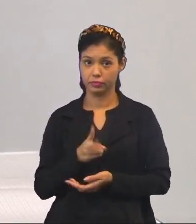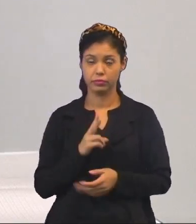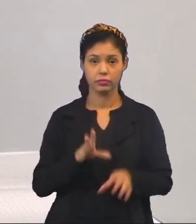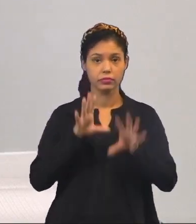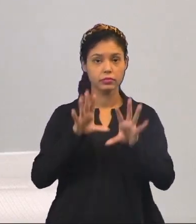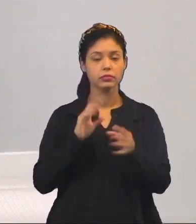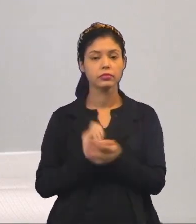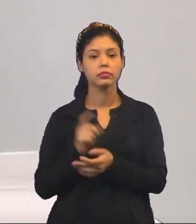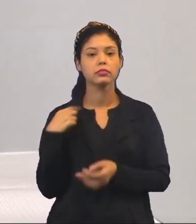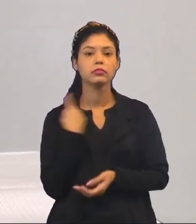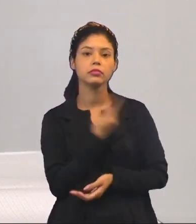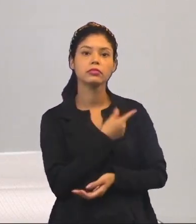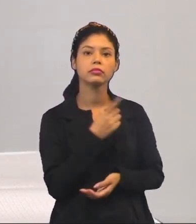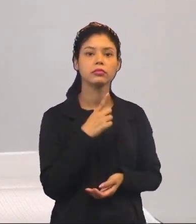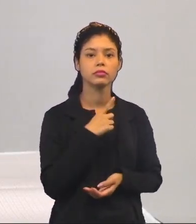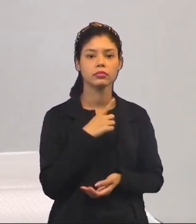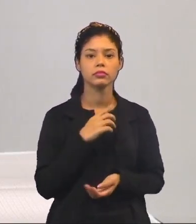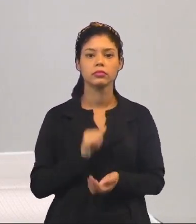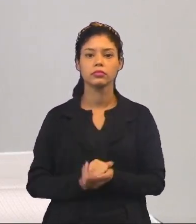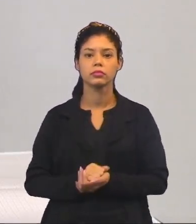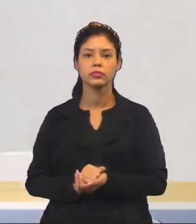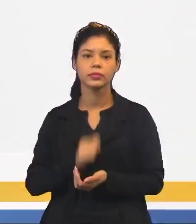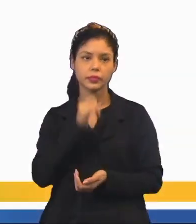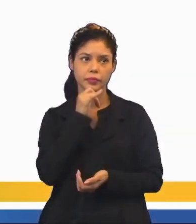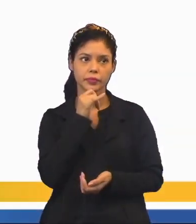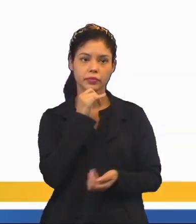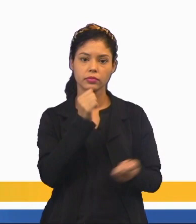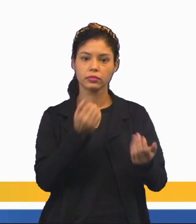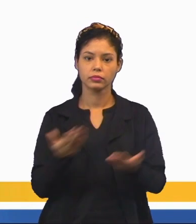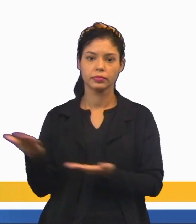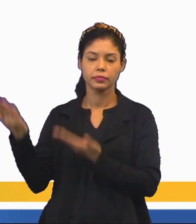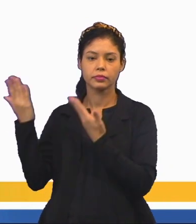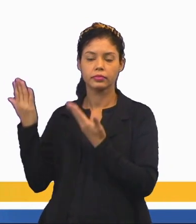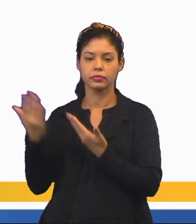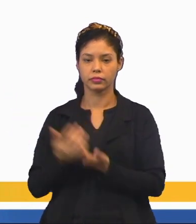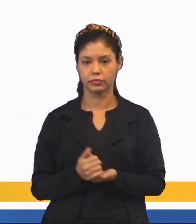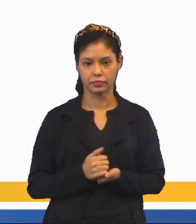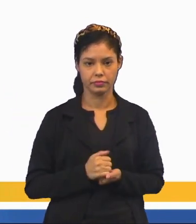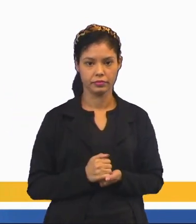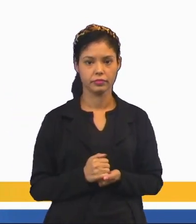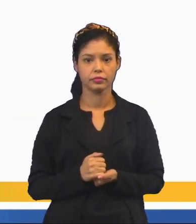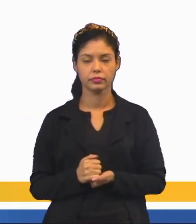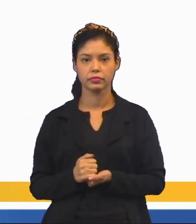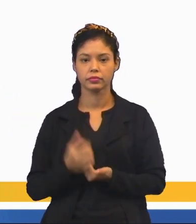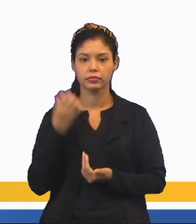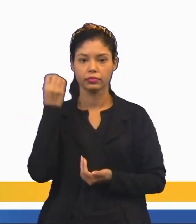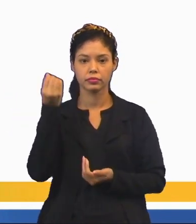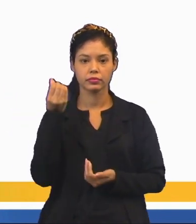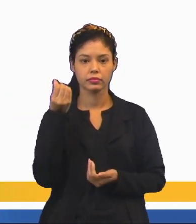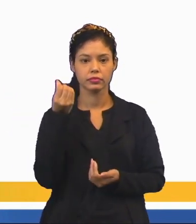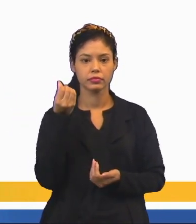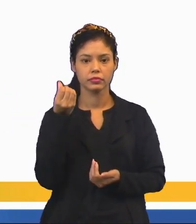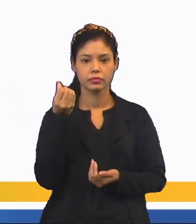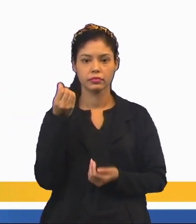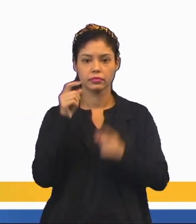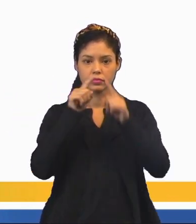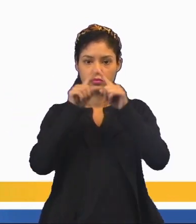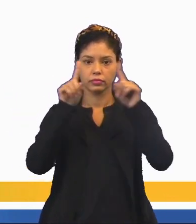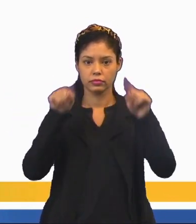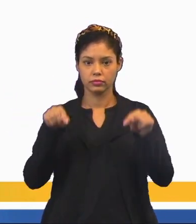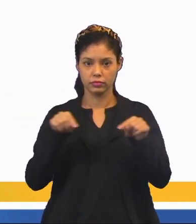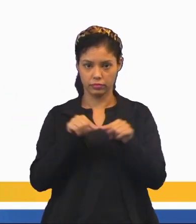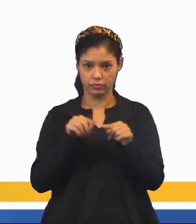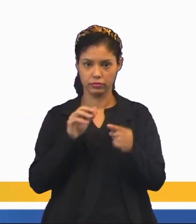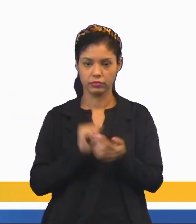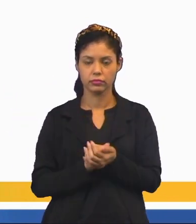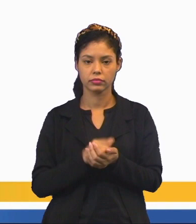mesma forma, nós temos aqui mais um, acompanha comigo aí na telinha. É 6, né, um quadrado, e